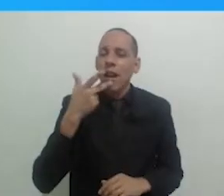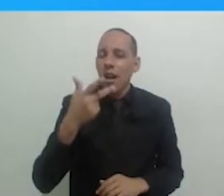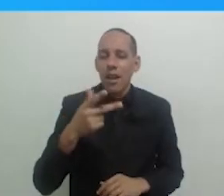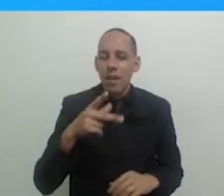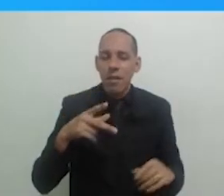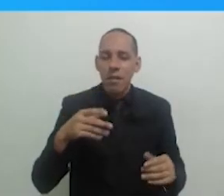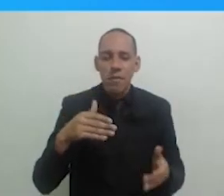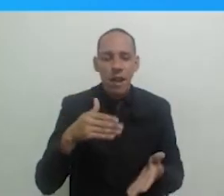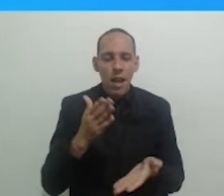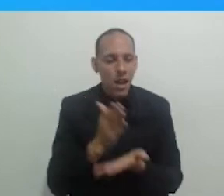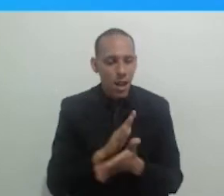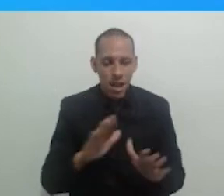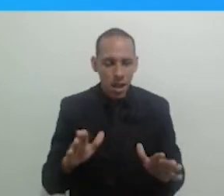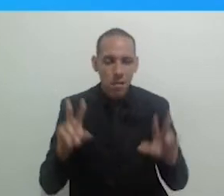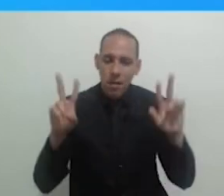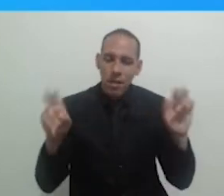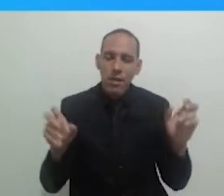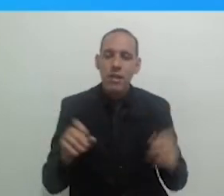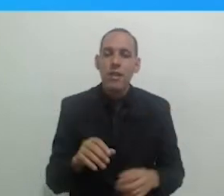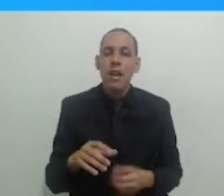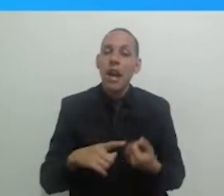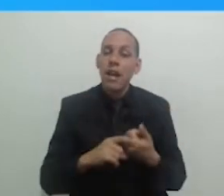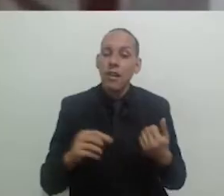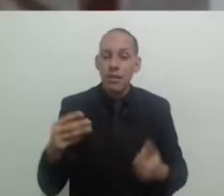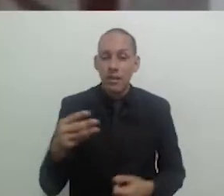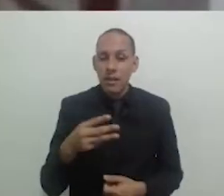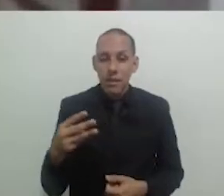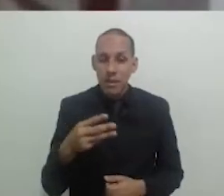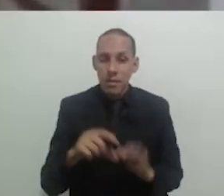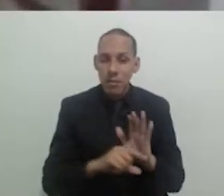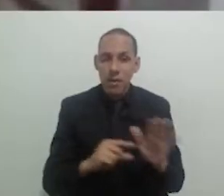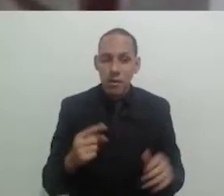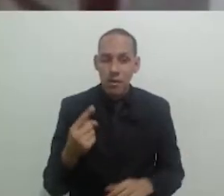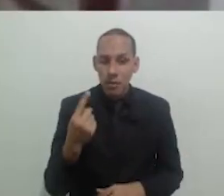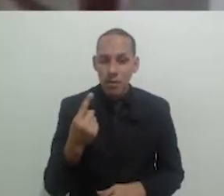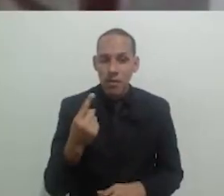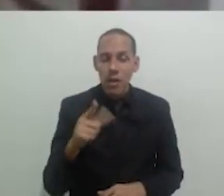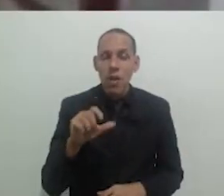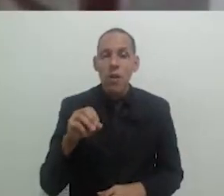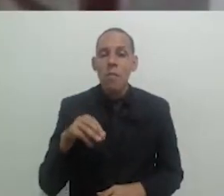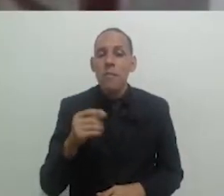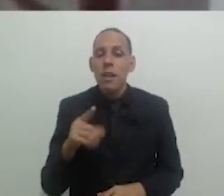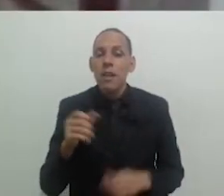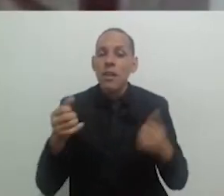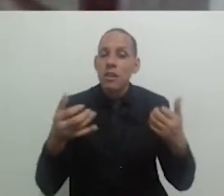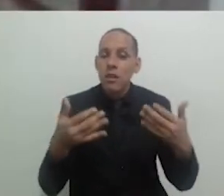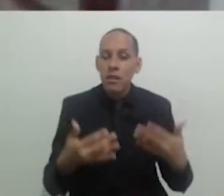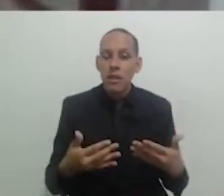desembargador presidente. O artigo 33, parágrafo único da Lomão, diz: quando